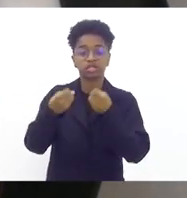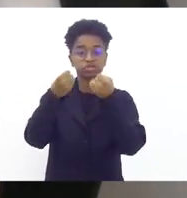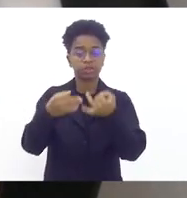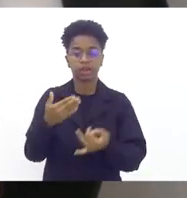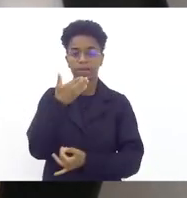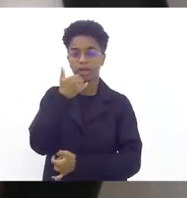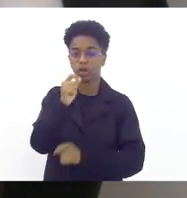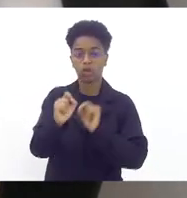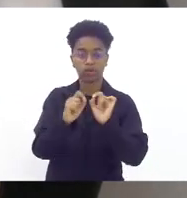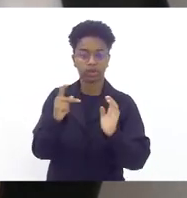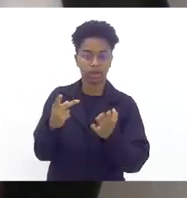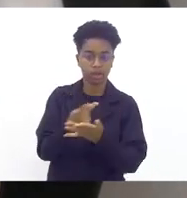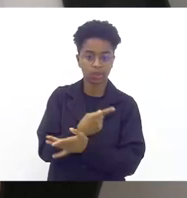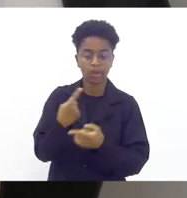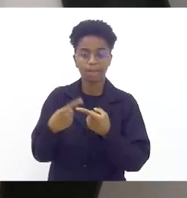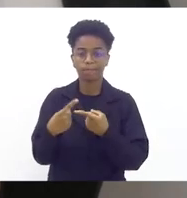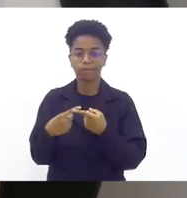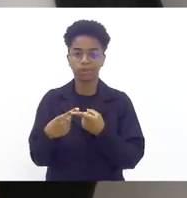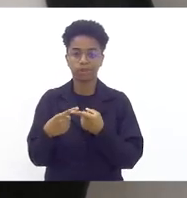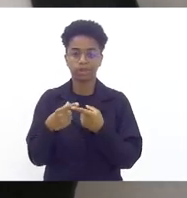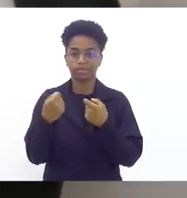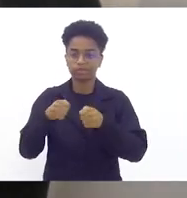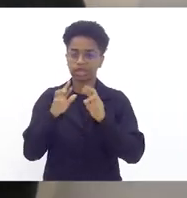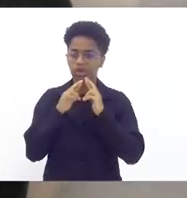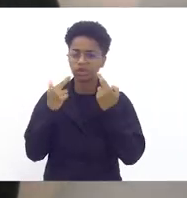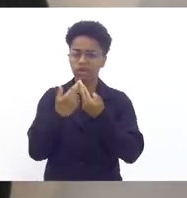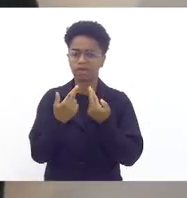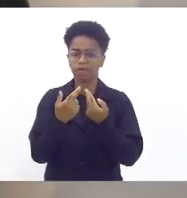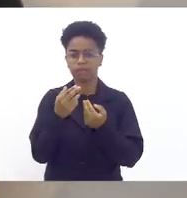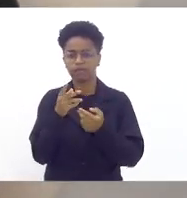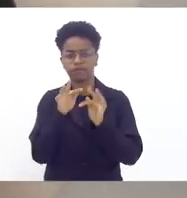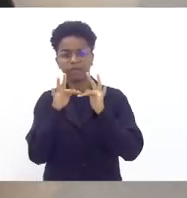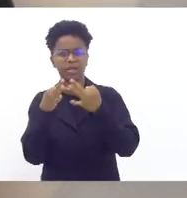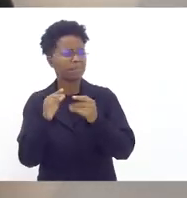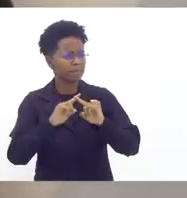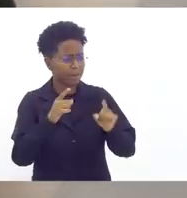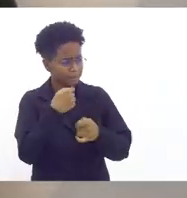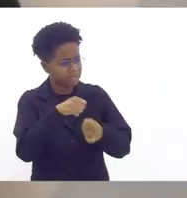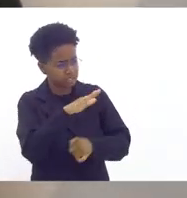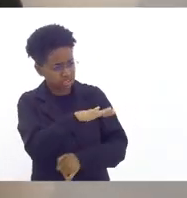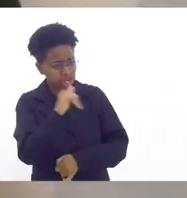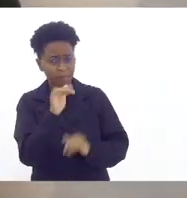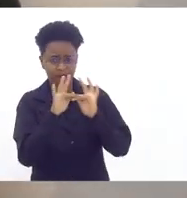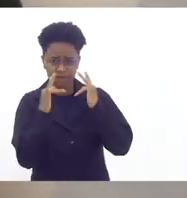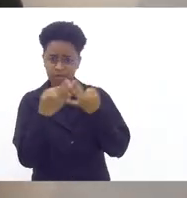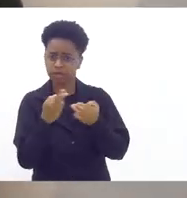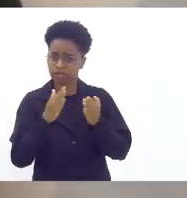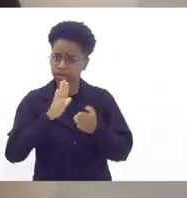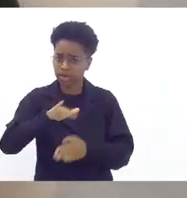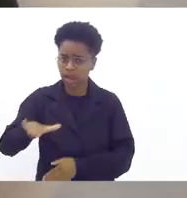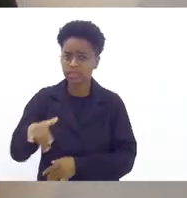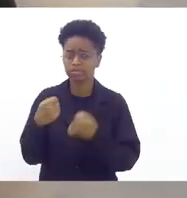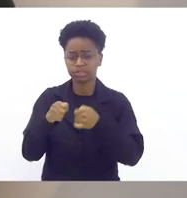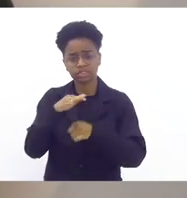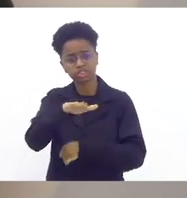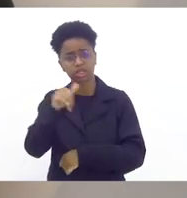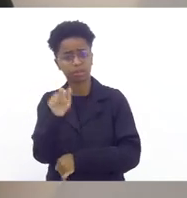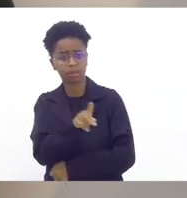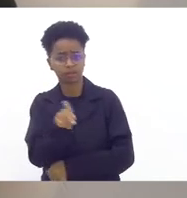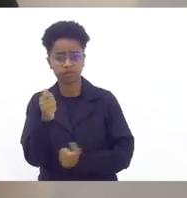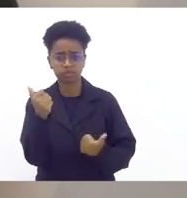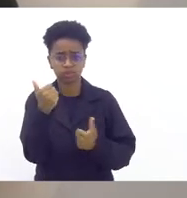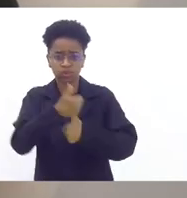se reunir com os pais. Eu falei, mas como assim? Vocês têm que chamar os pais das crianças, vocês têm que chamar a professora